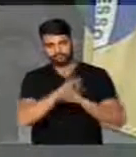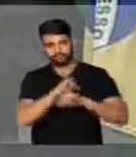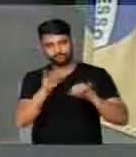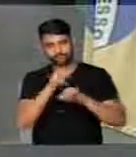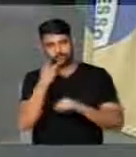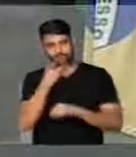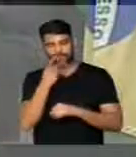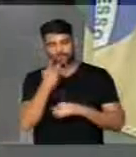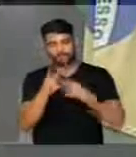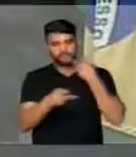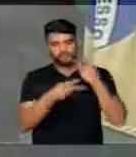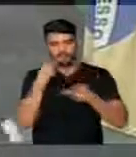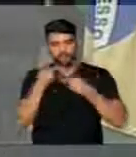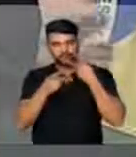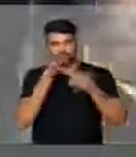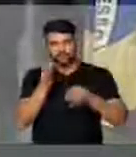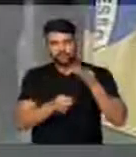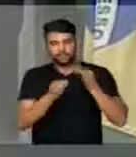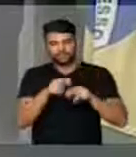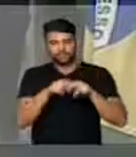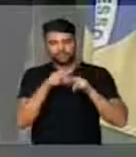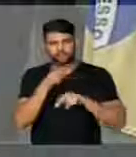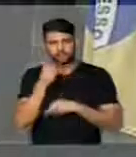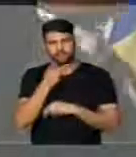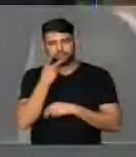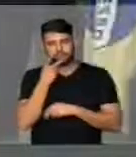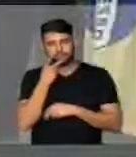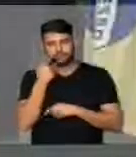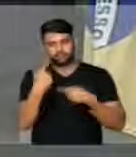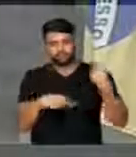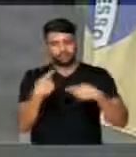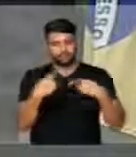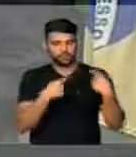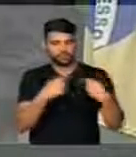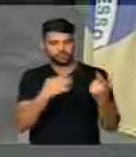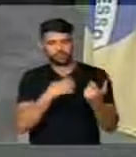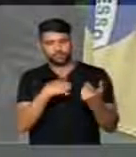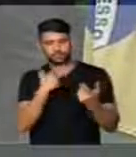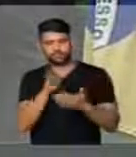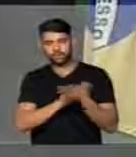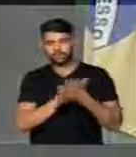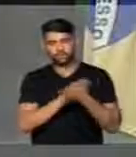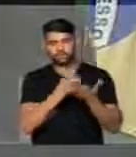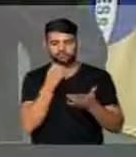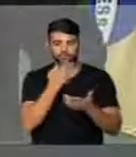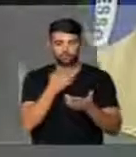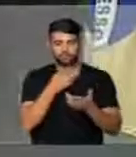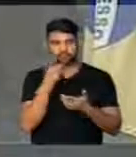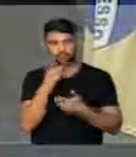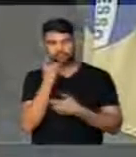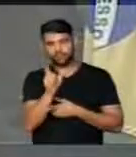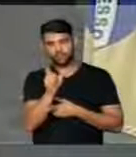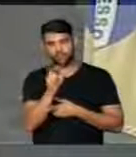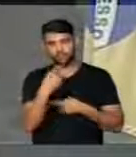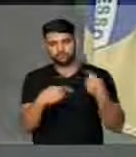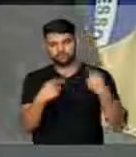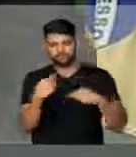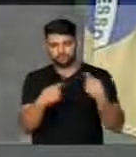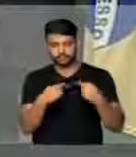um discurso jurídico por um discurso político, no sentido não tão positivo da palavra